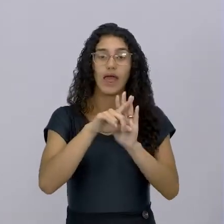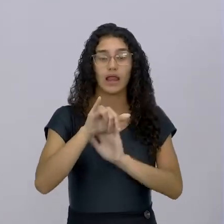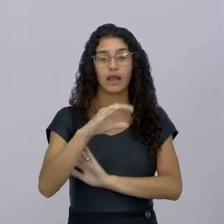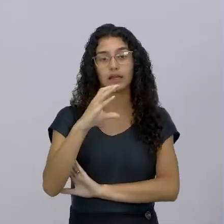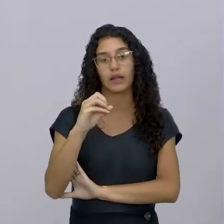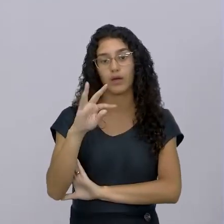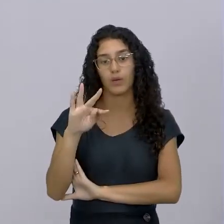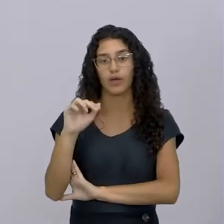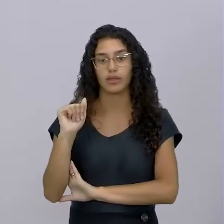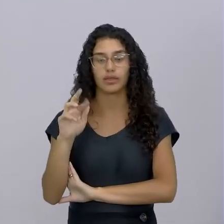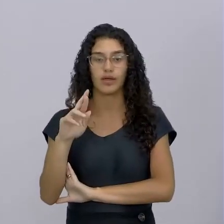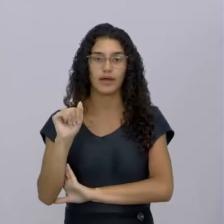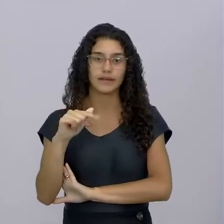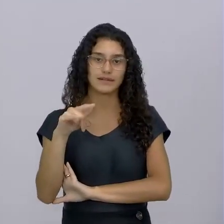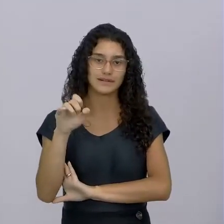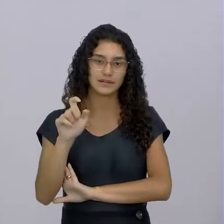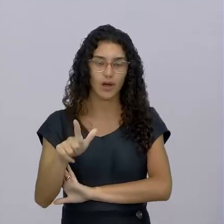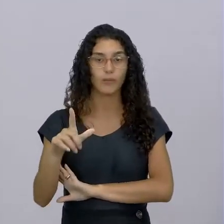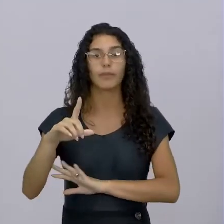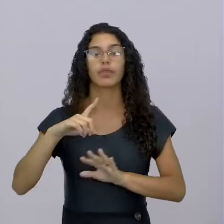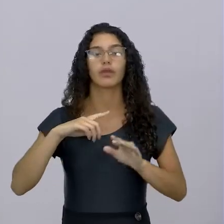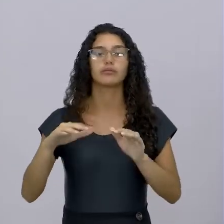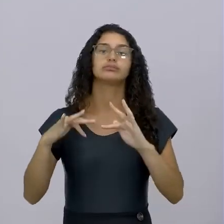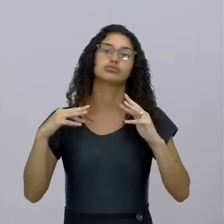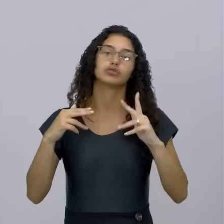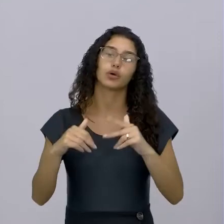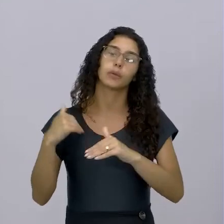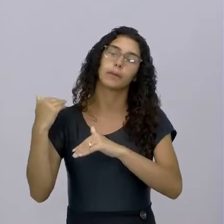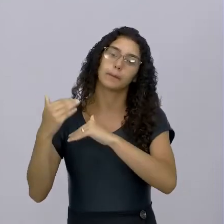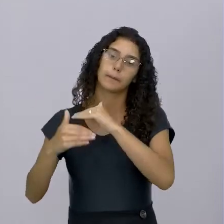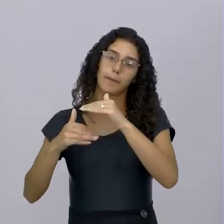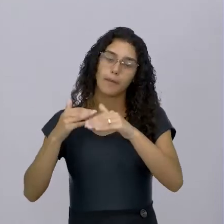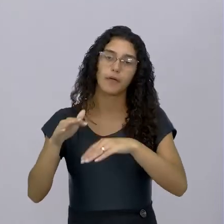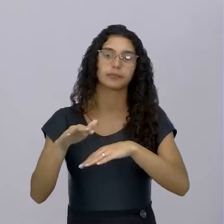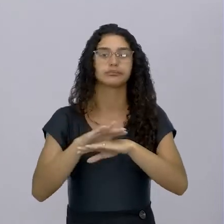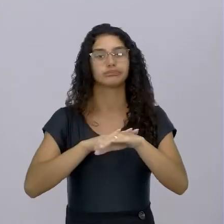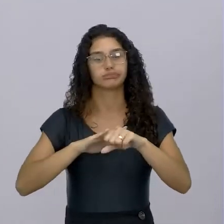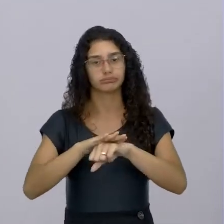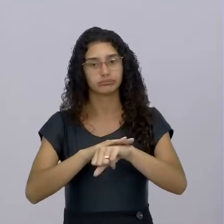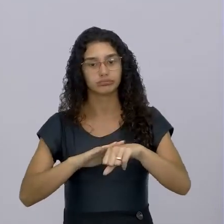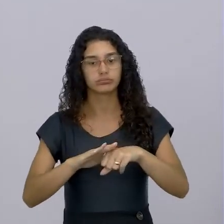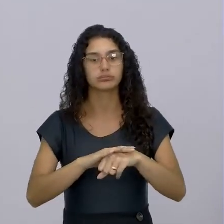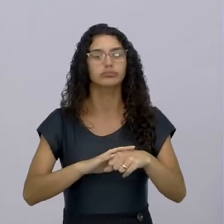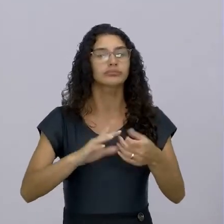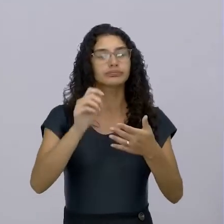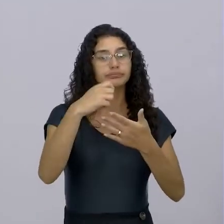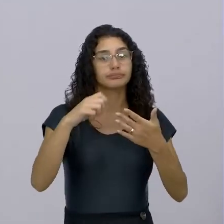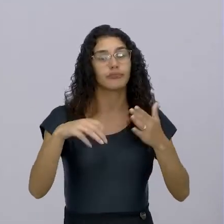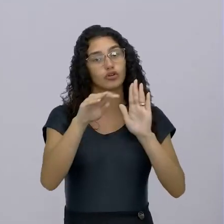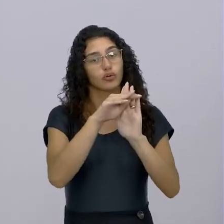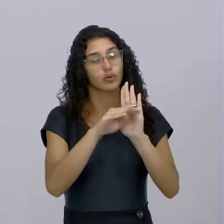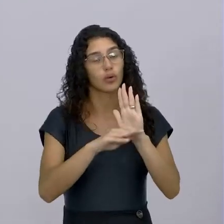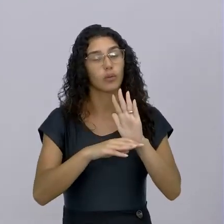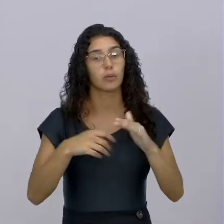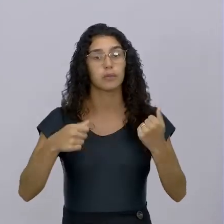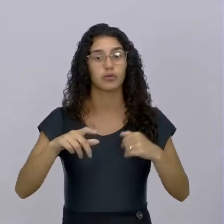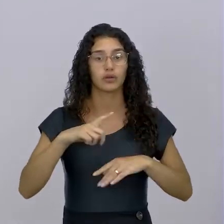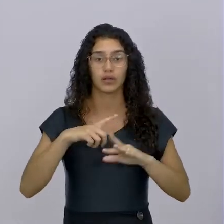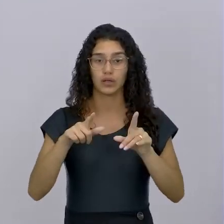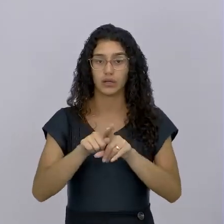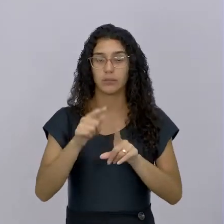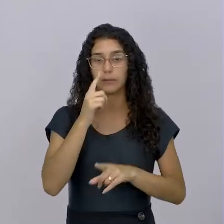cotas raciais. Então houve toda uma adição ou uma correção de tópicos que haviam